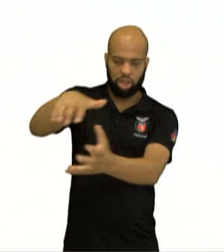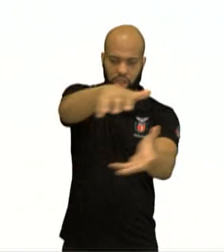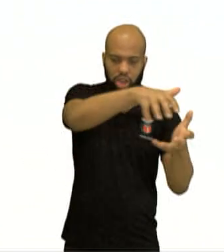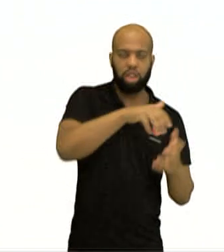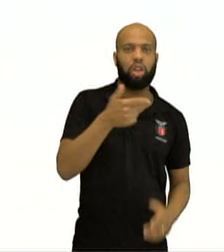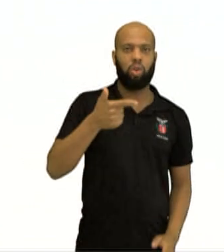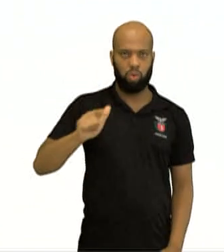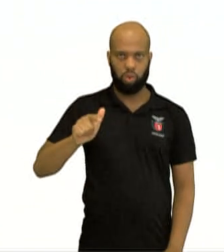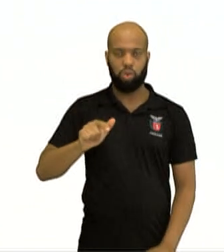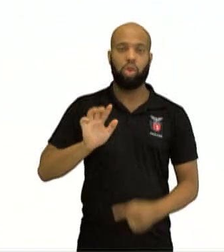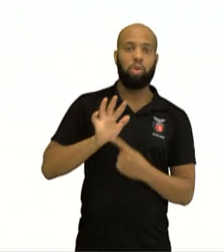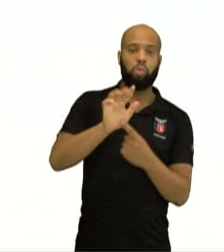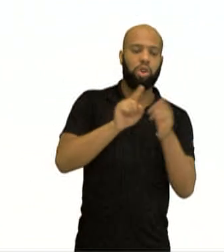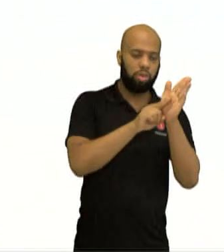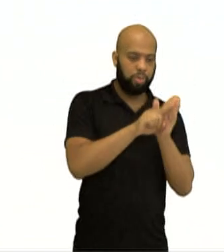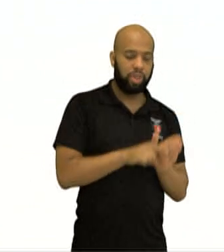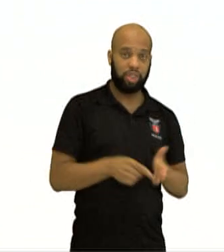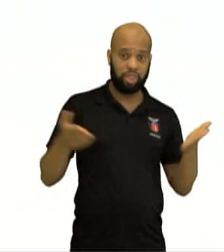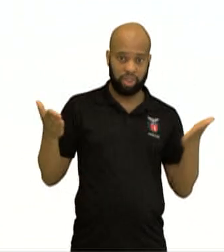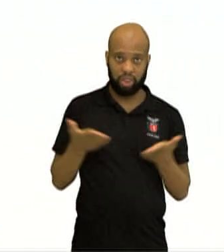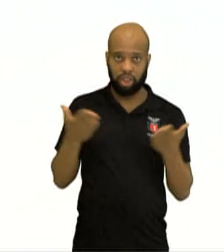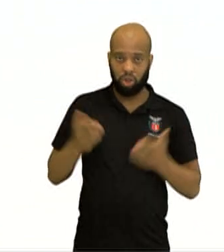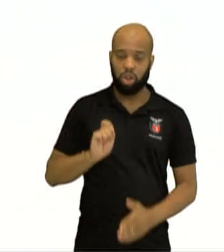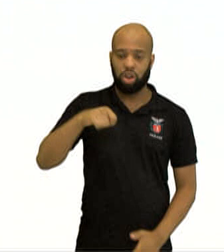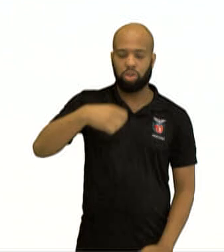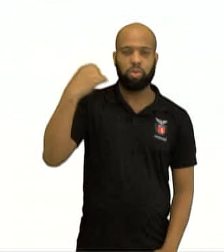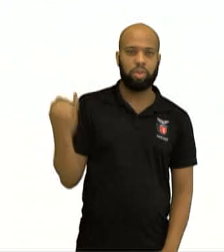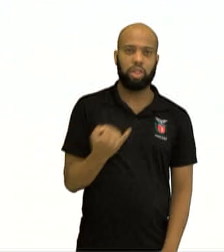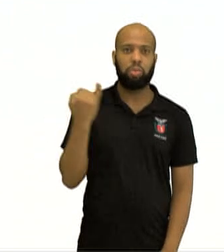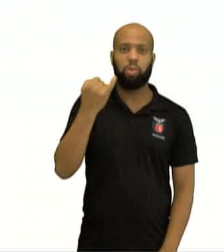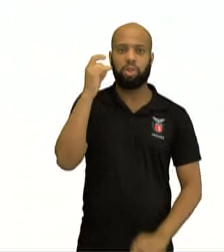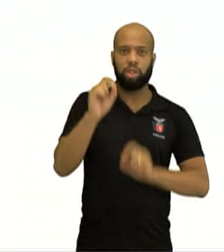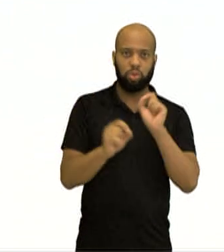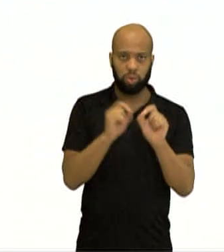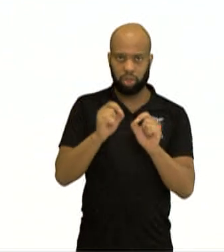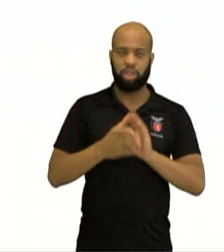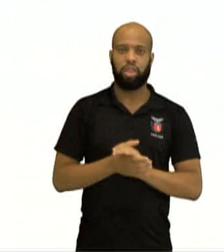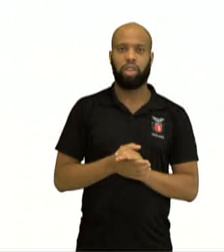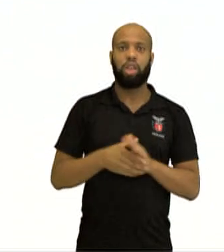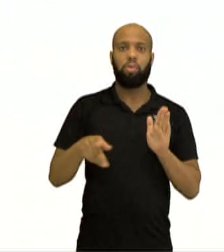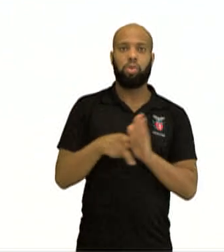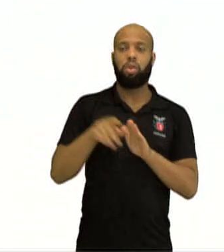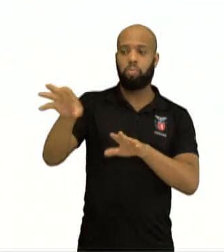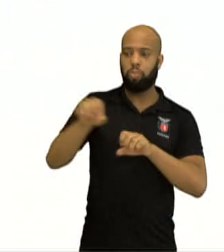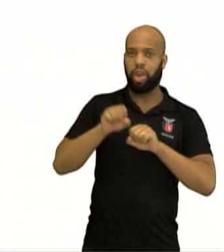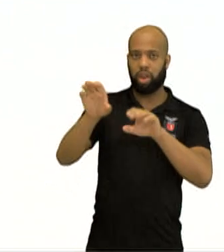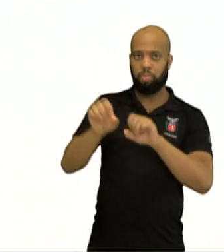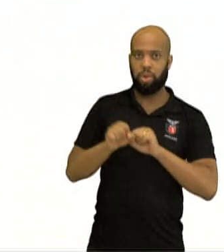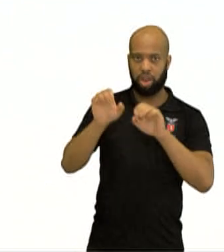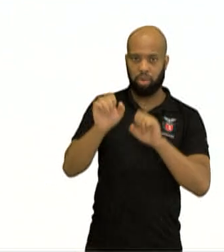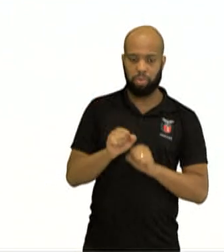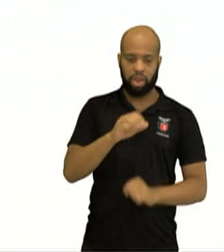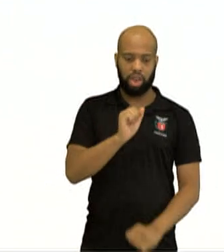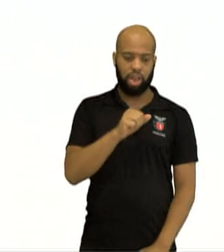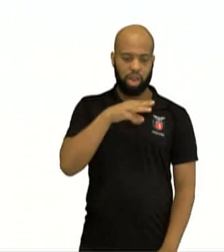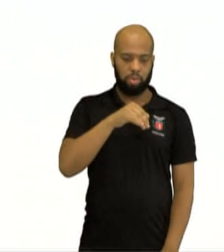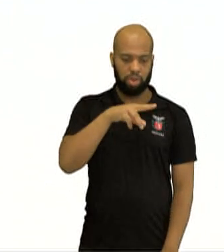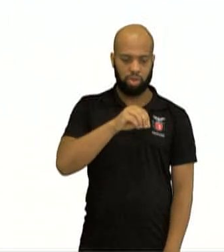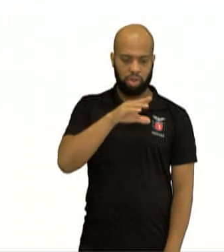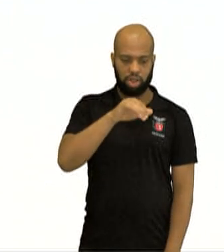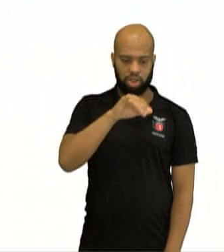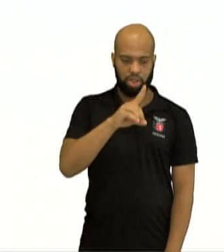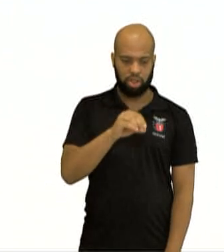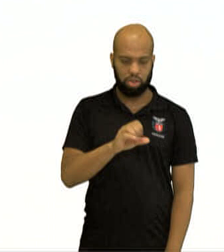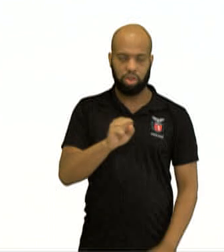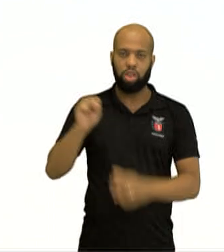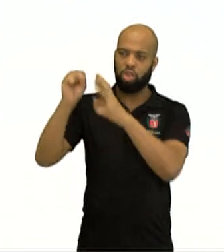ela aponta pesquisas recentes da importação, entre aspas, de aminoácidos por meteoritos que venham a ter caído